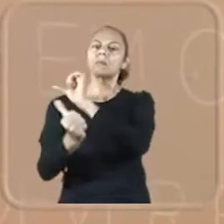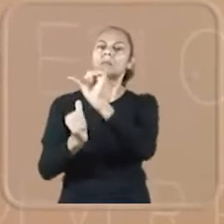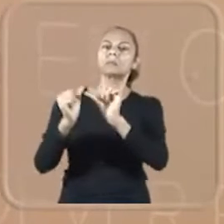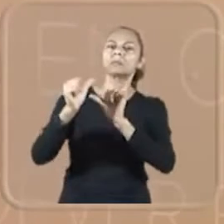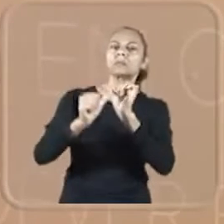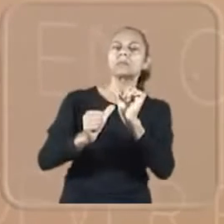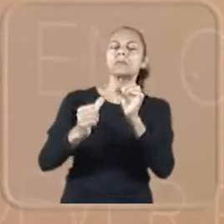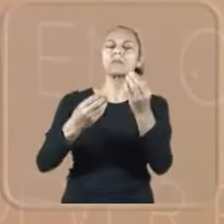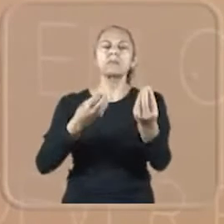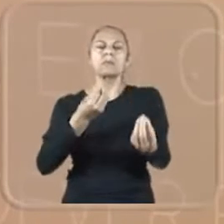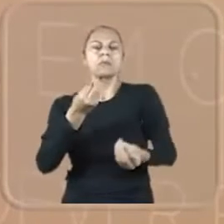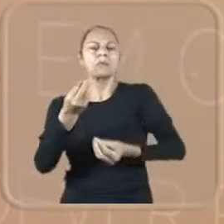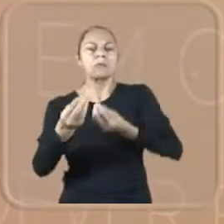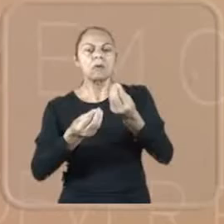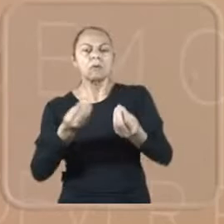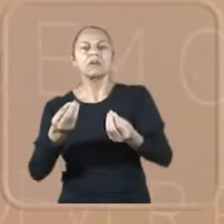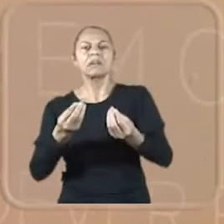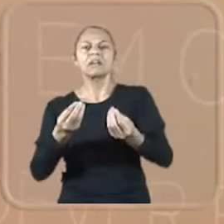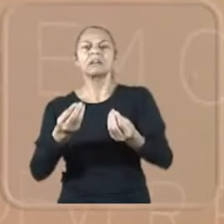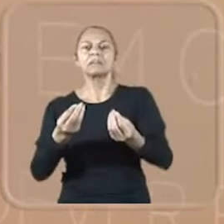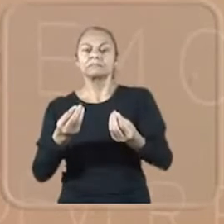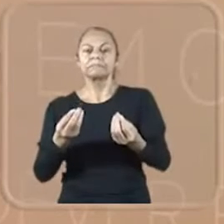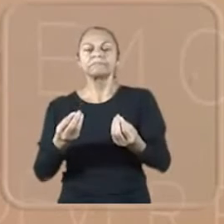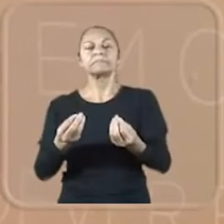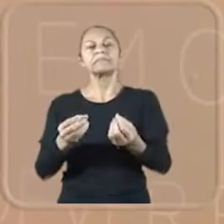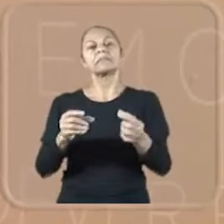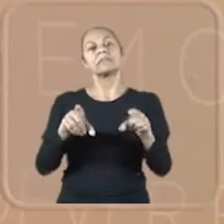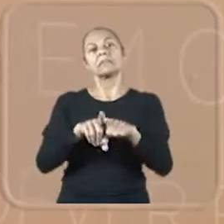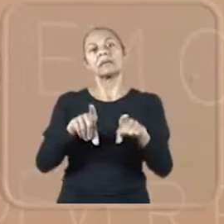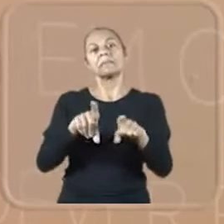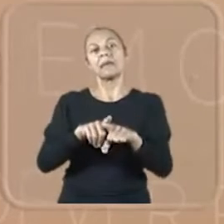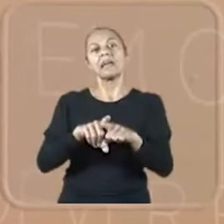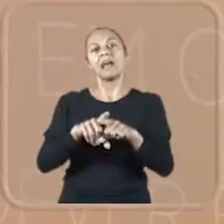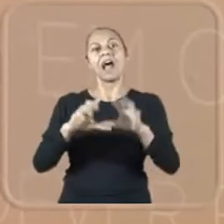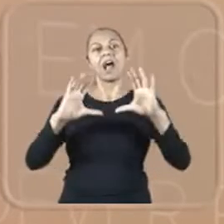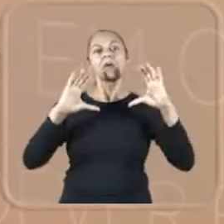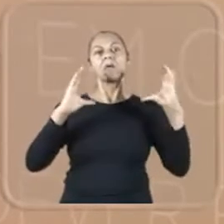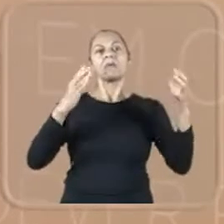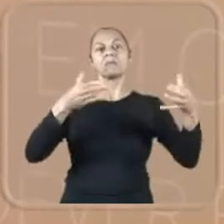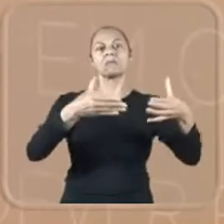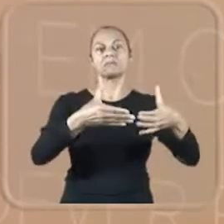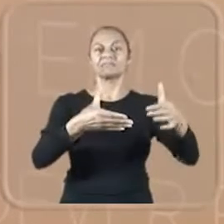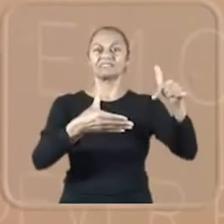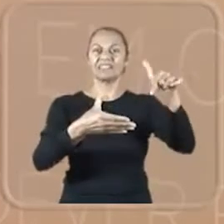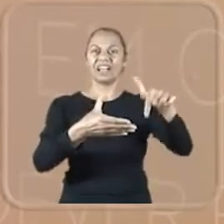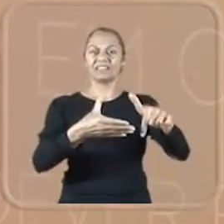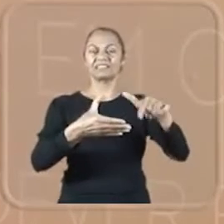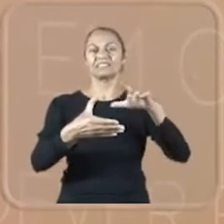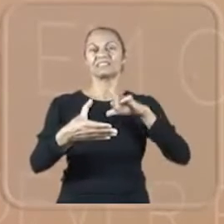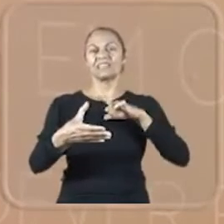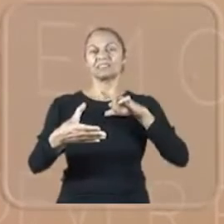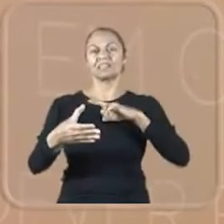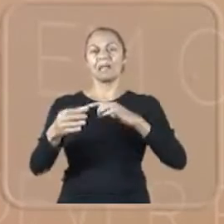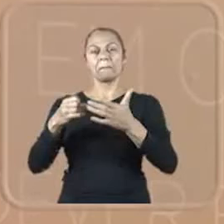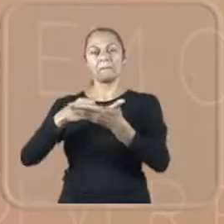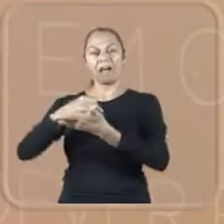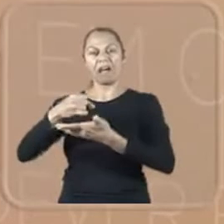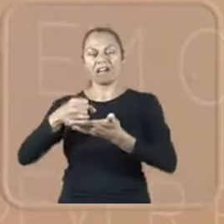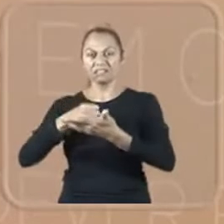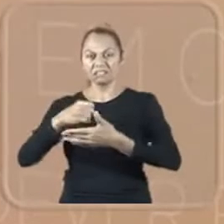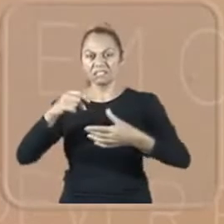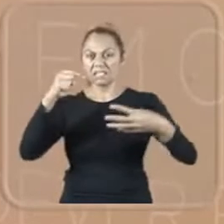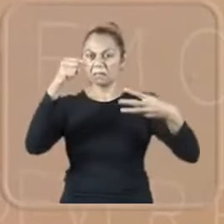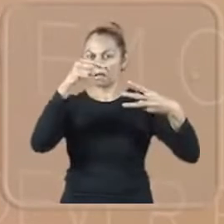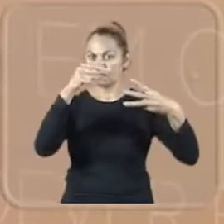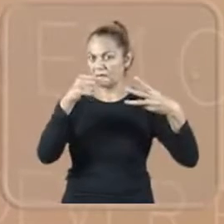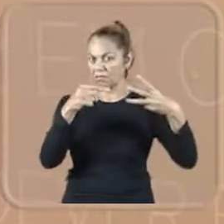vida dela, como ela gostaria que deixasse de modificar, mas também a comunidade. Então nós temos pilares que são muito